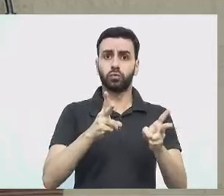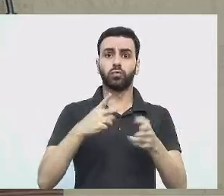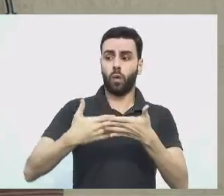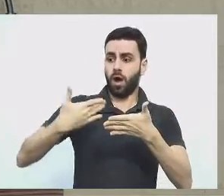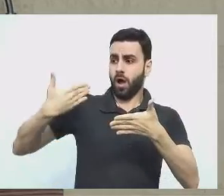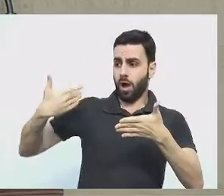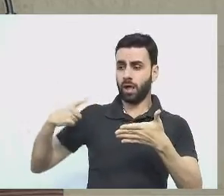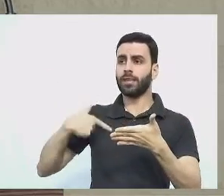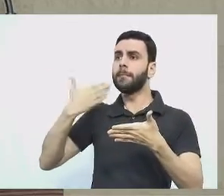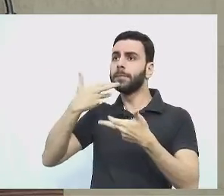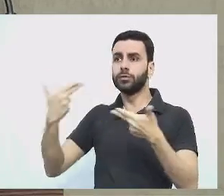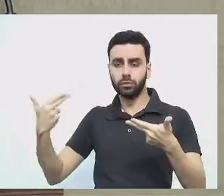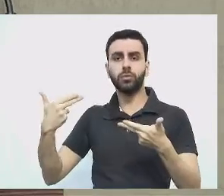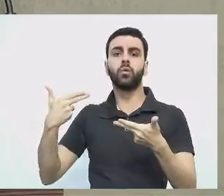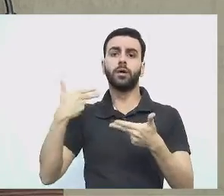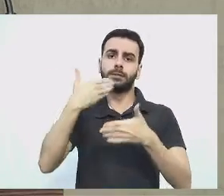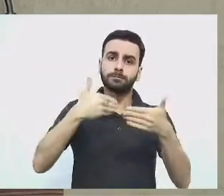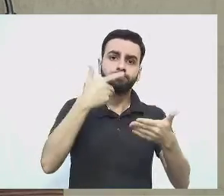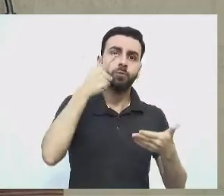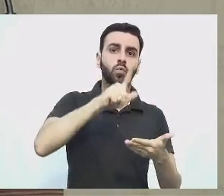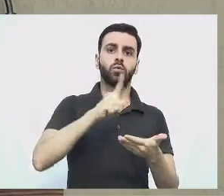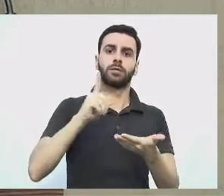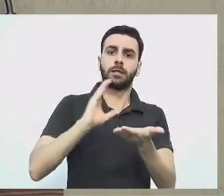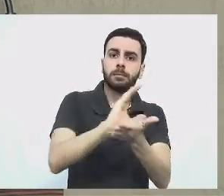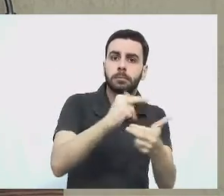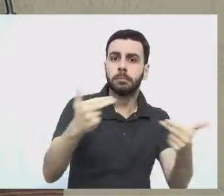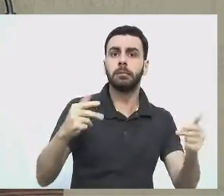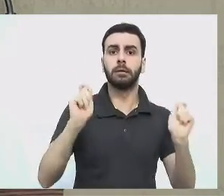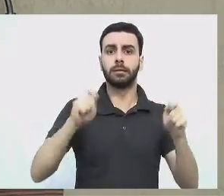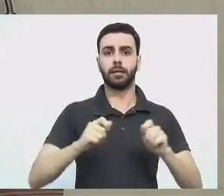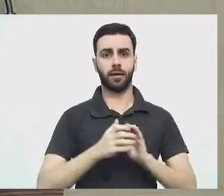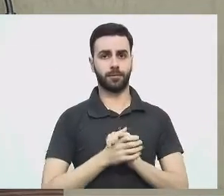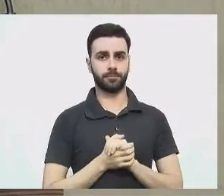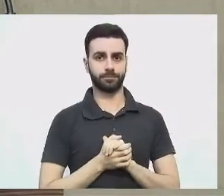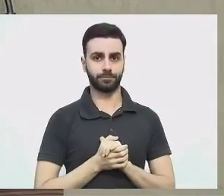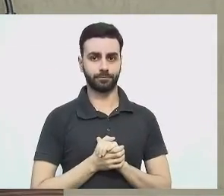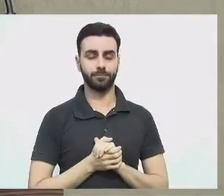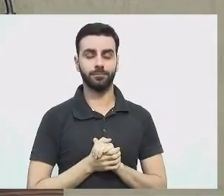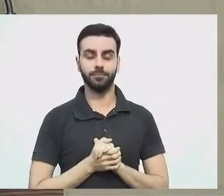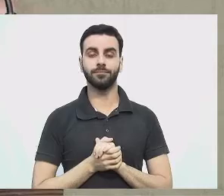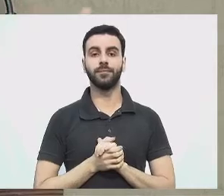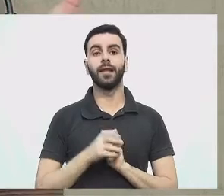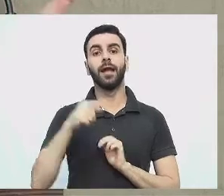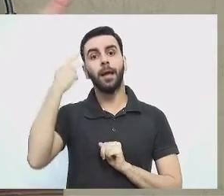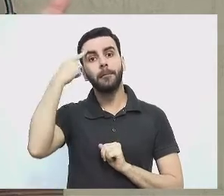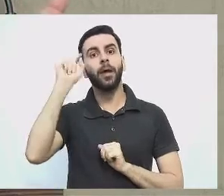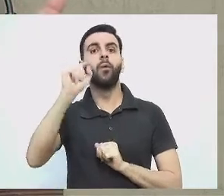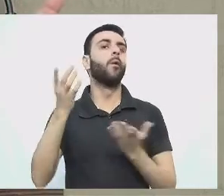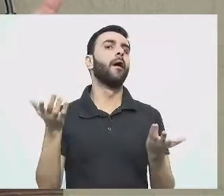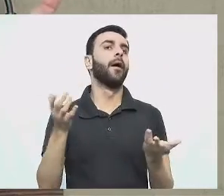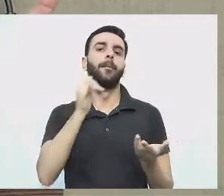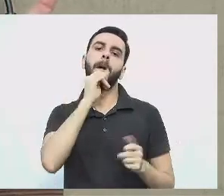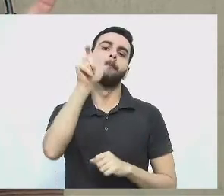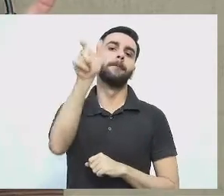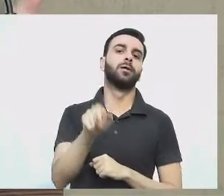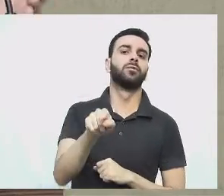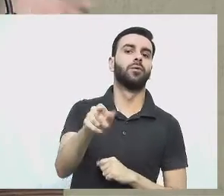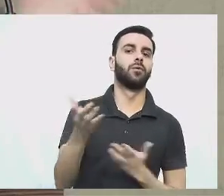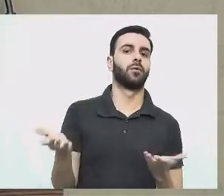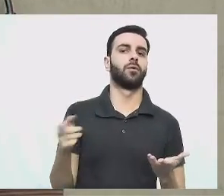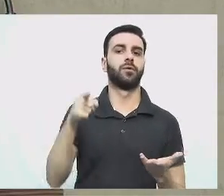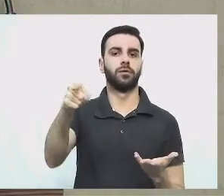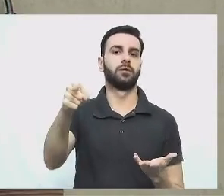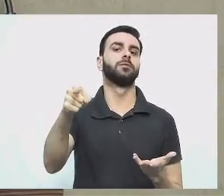as faixas elevadas que foi pedido no meu mandato. Aí, um pobre,